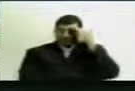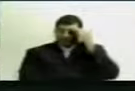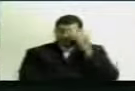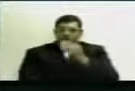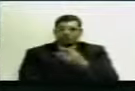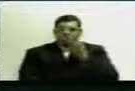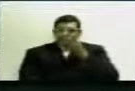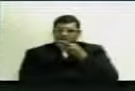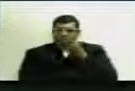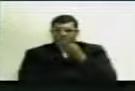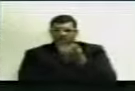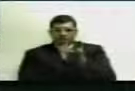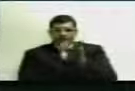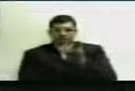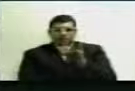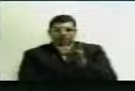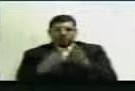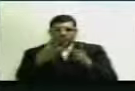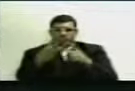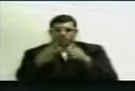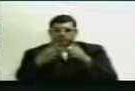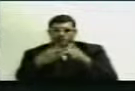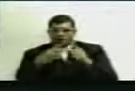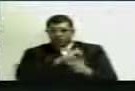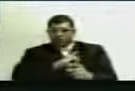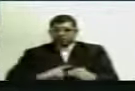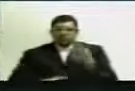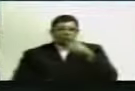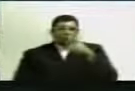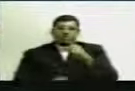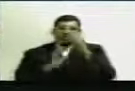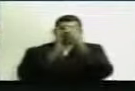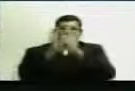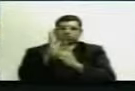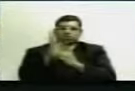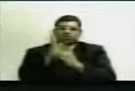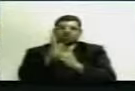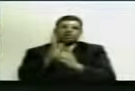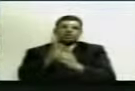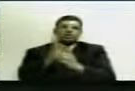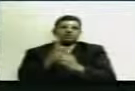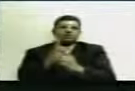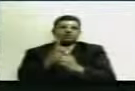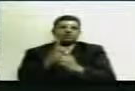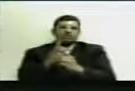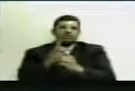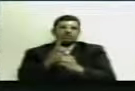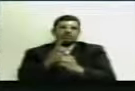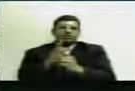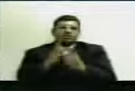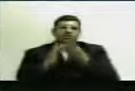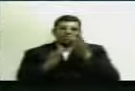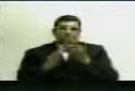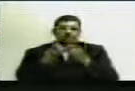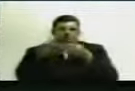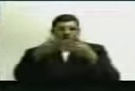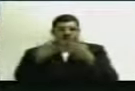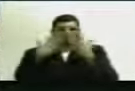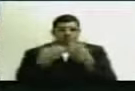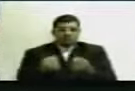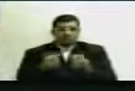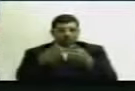ter clareza que com 3 deputados não tínhamos o direito de nos arvorar até o